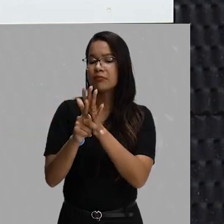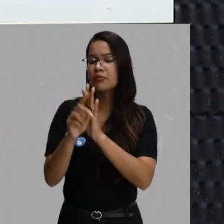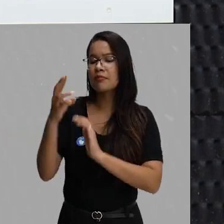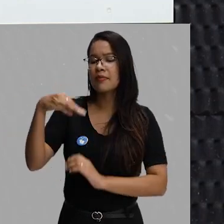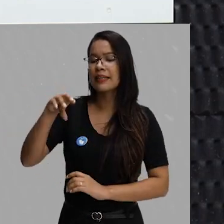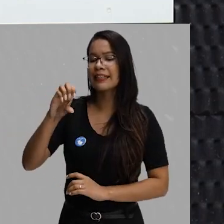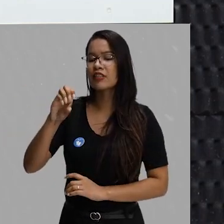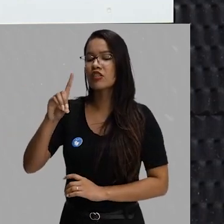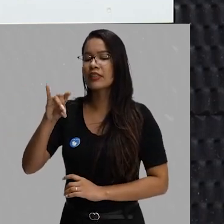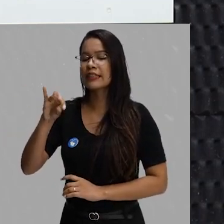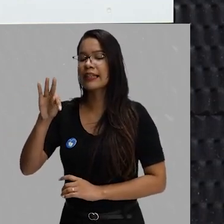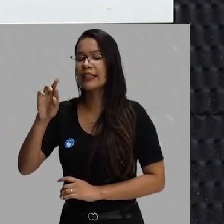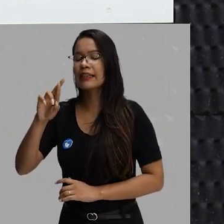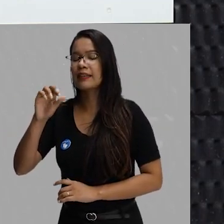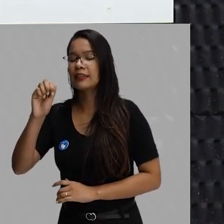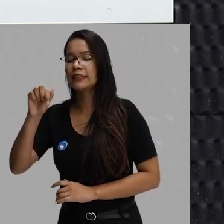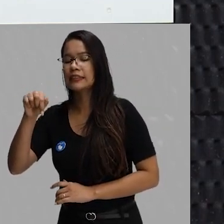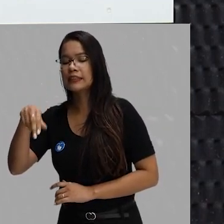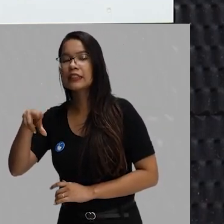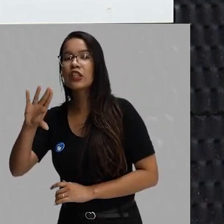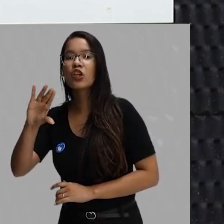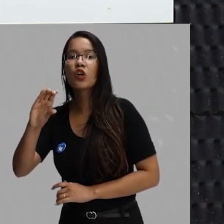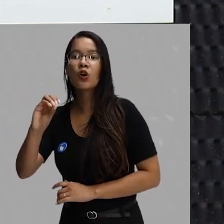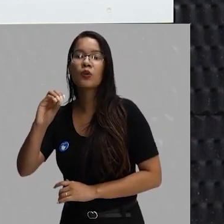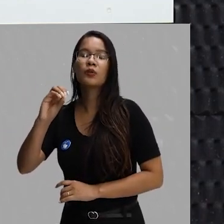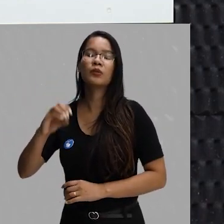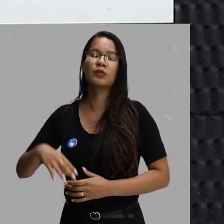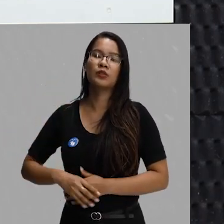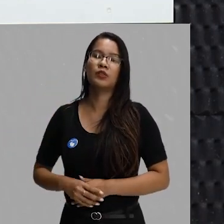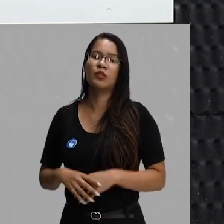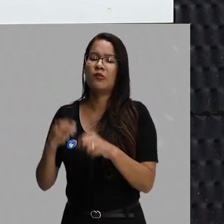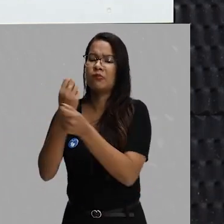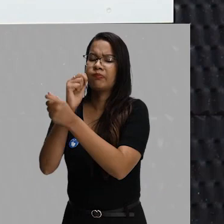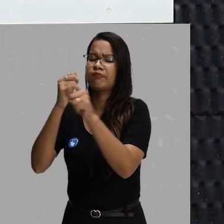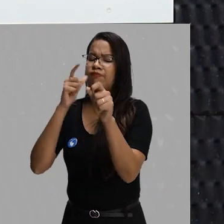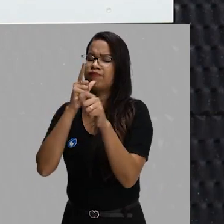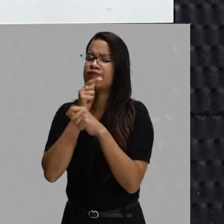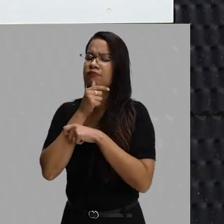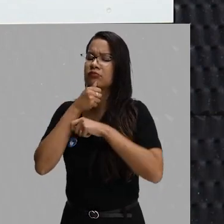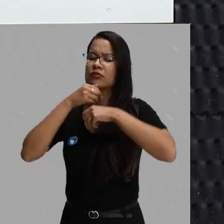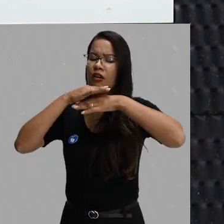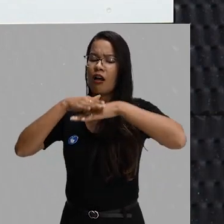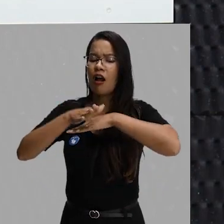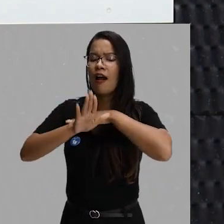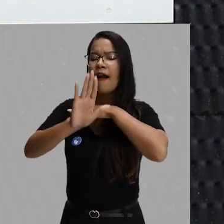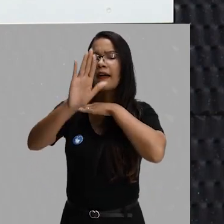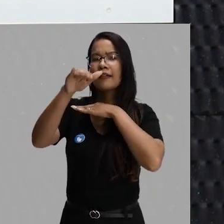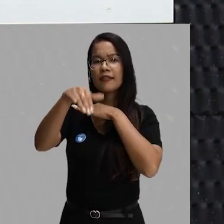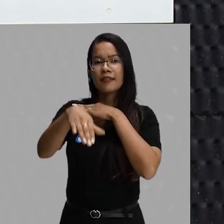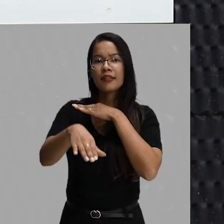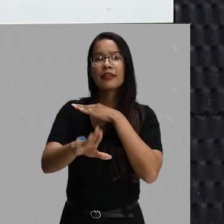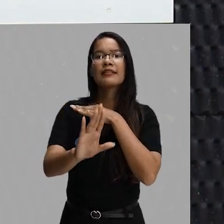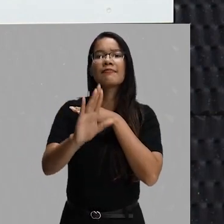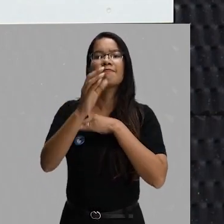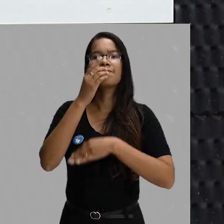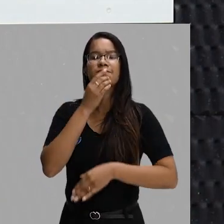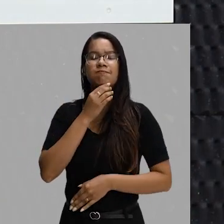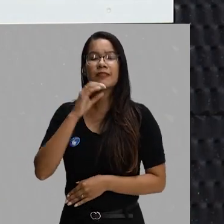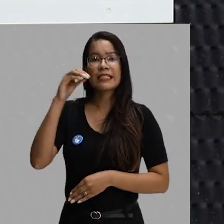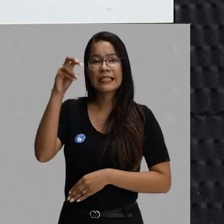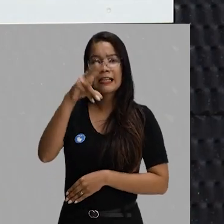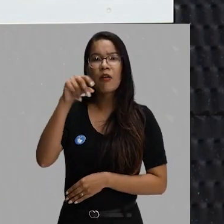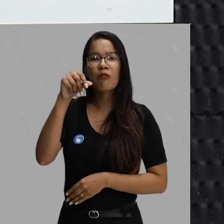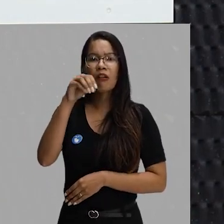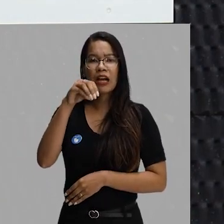transforma o Mediterrâneo numa espécie de Nostromá, um grande lago salgado romano, e a partir daí